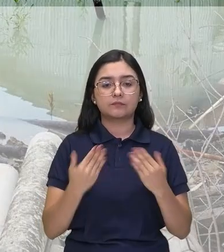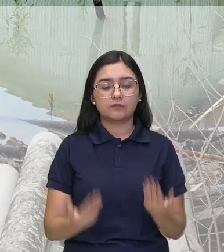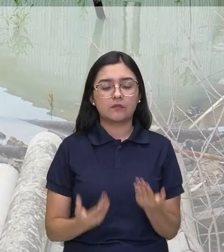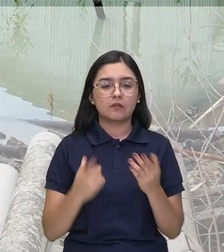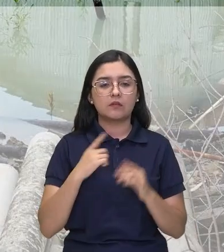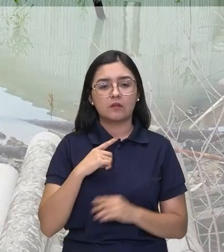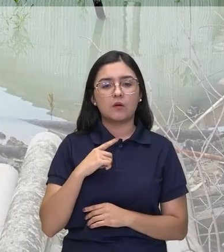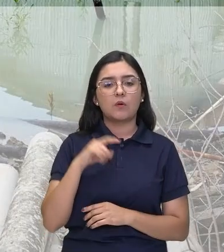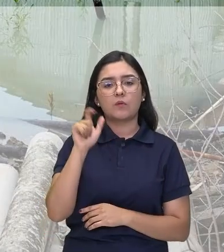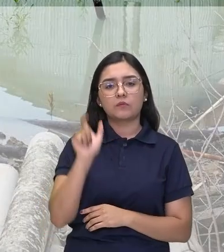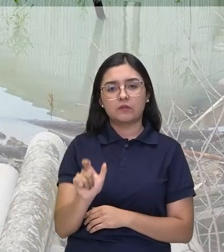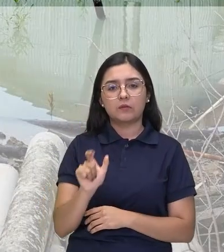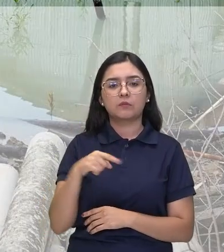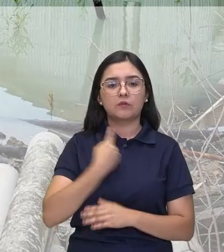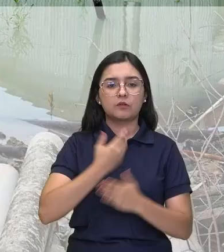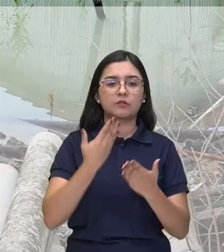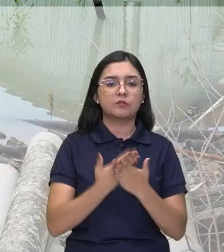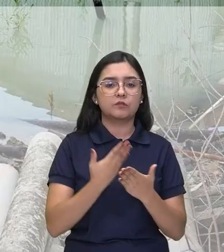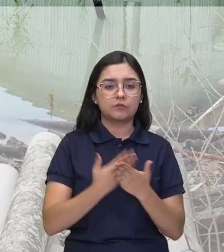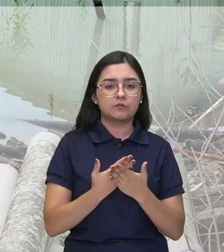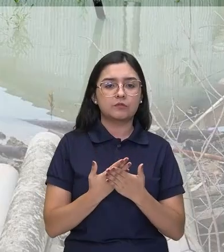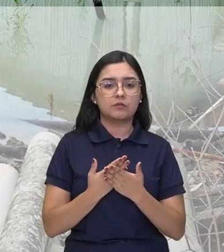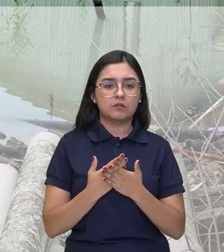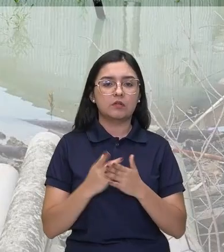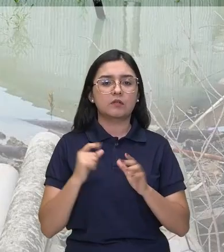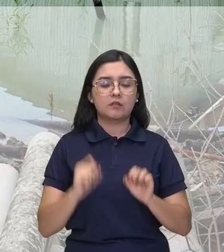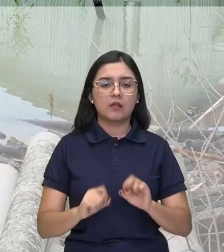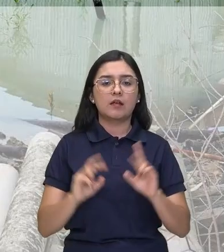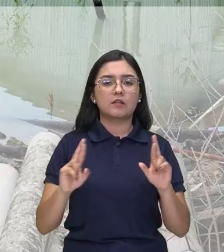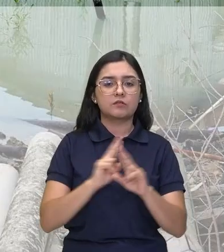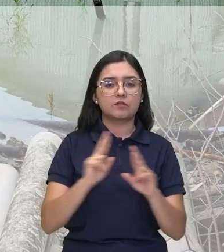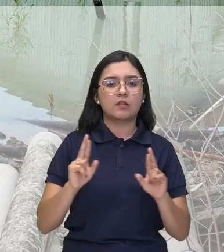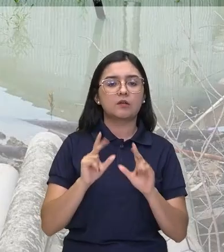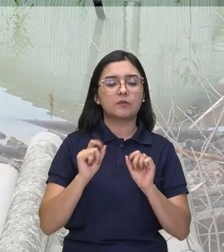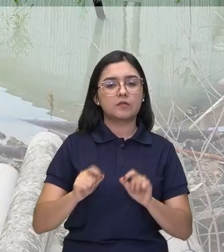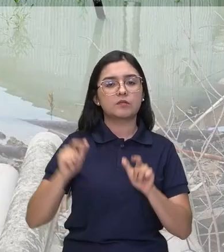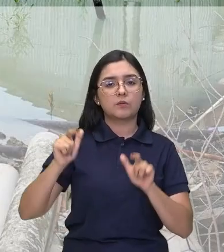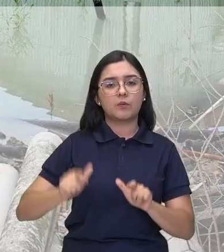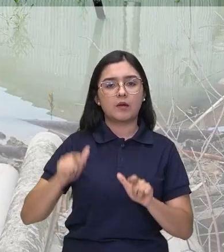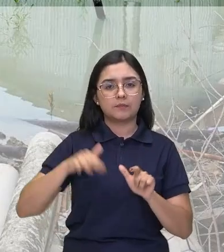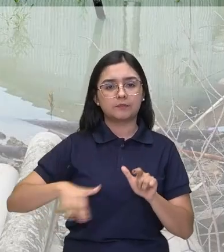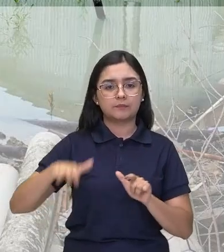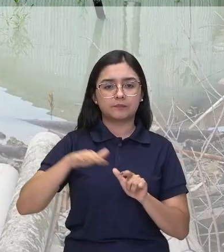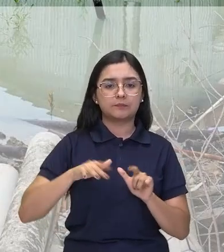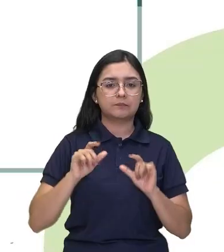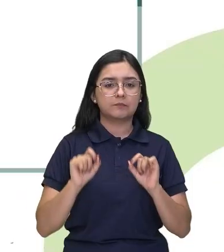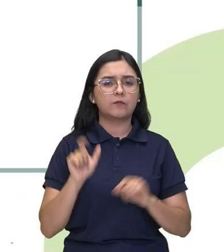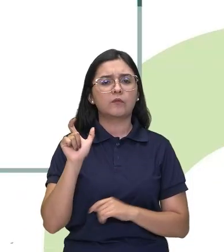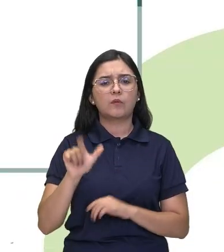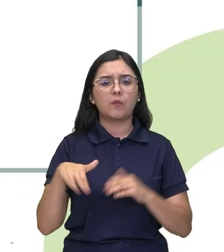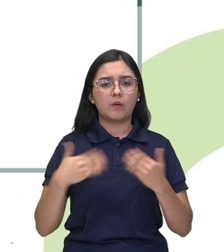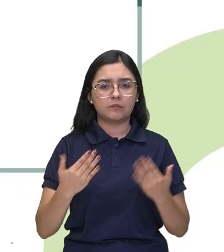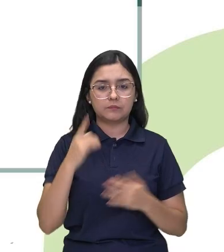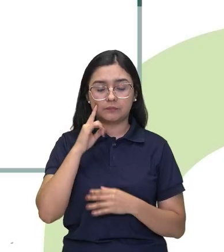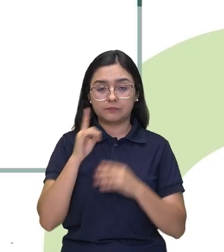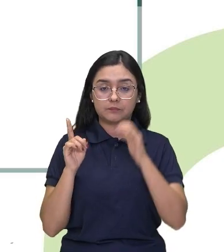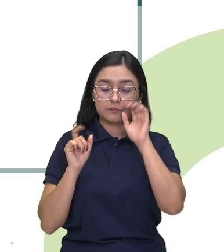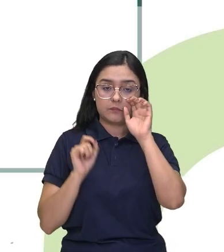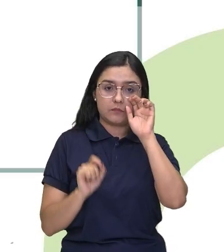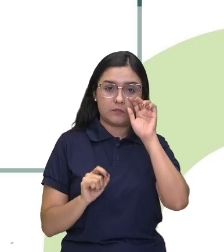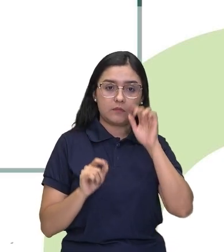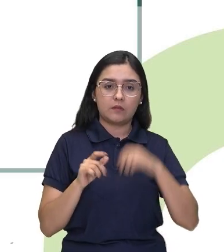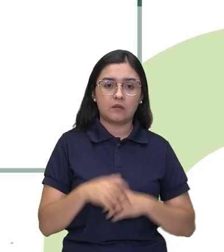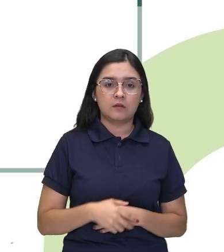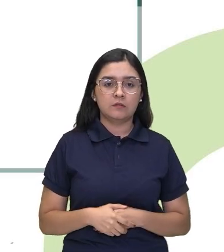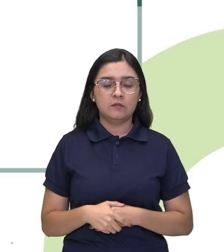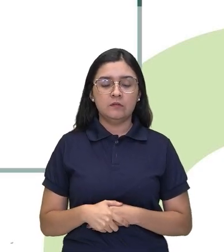estudar aqui, que está relacionado com essa paisagem aqui. Ó. Que termo é esse? Vamos conhecer Vamos aqui. dar uma olhada, pessoal, que o termo